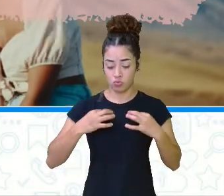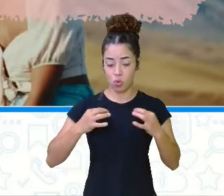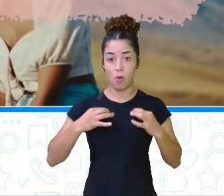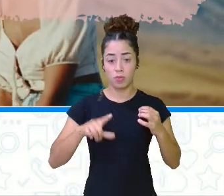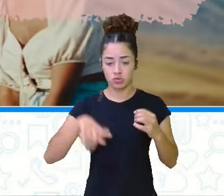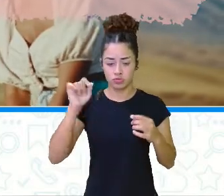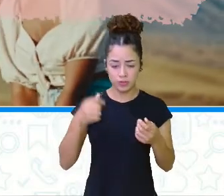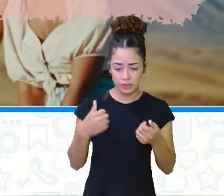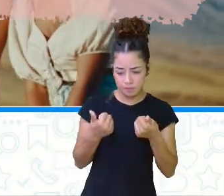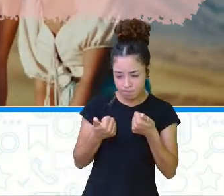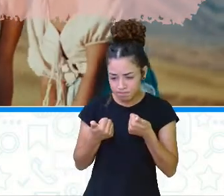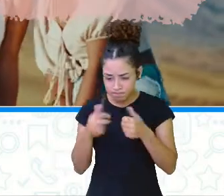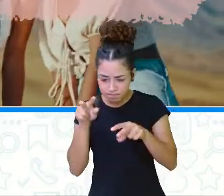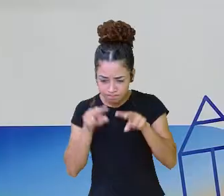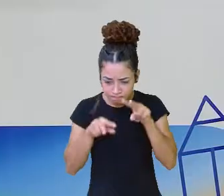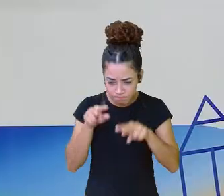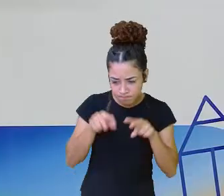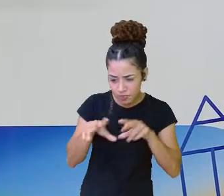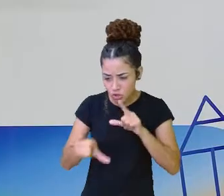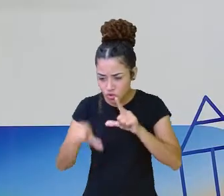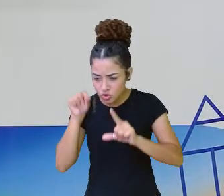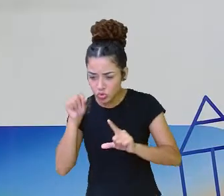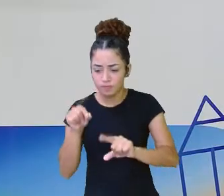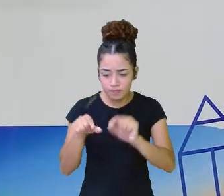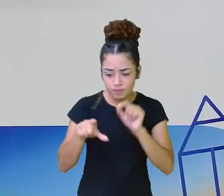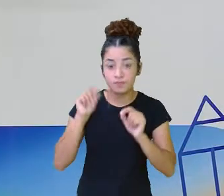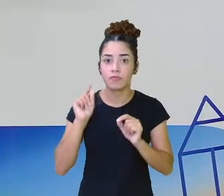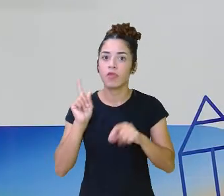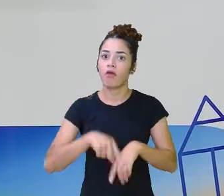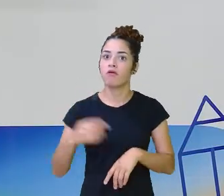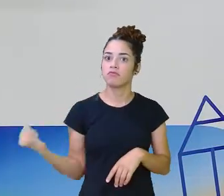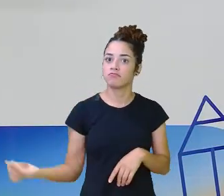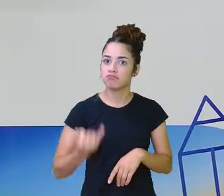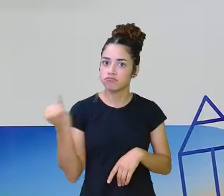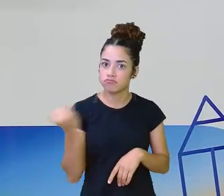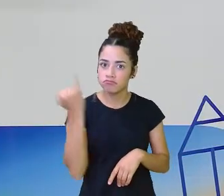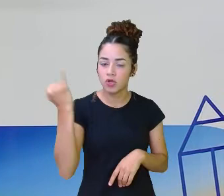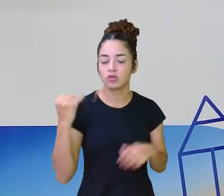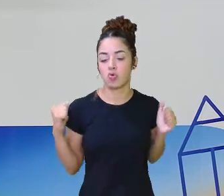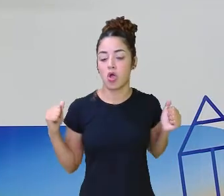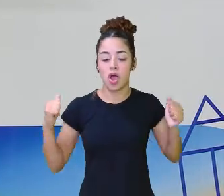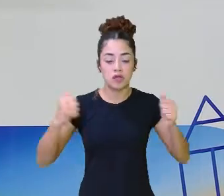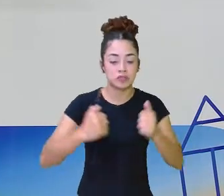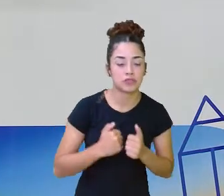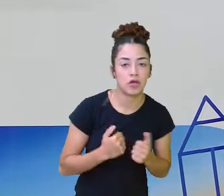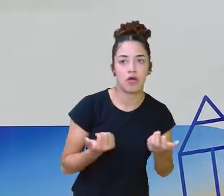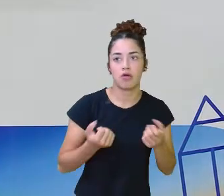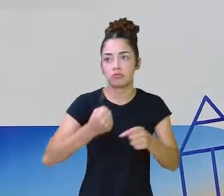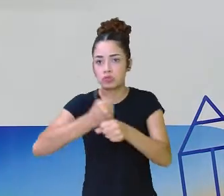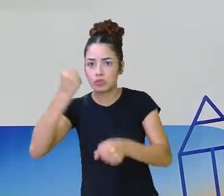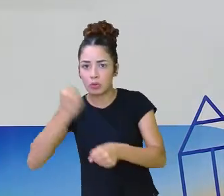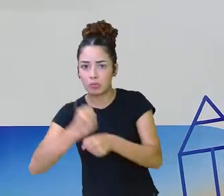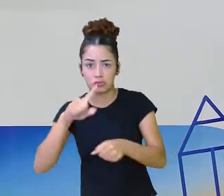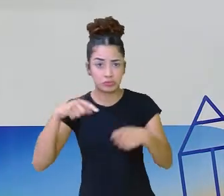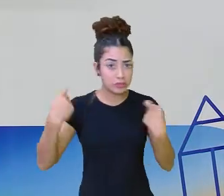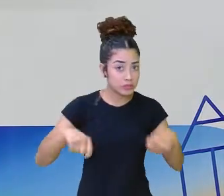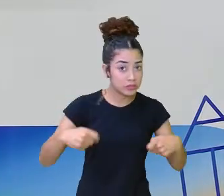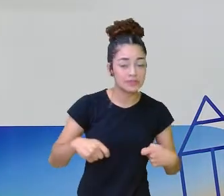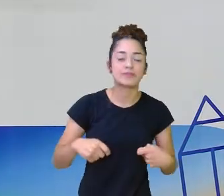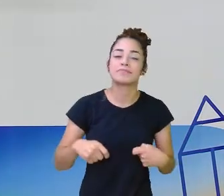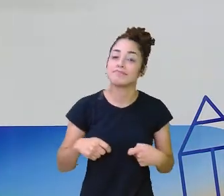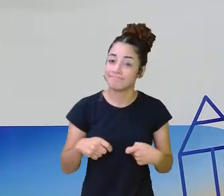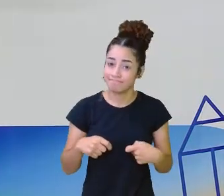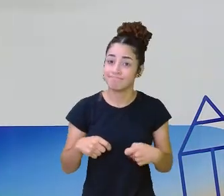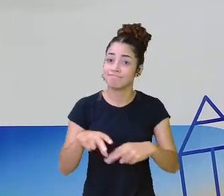vai usar. Então, isso também é importante para a gente. Quando a gente sai de casa, leva ou não um casaquinho, leva ou não uma sombrinha. Por isso que a gente olha